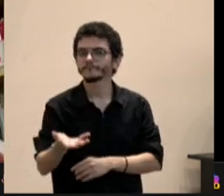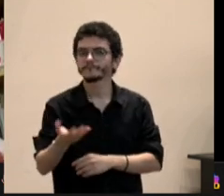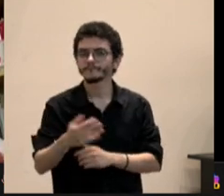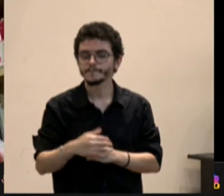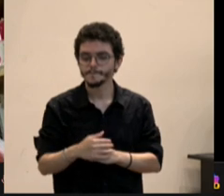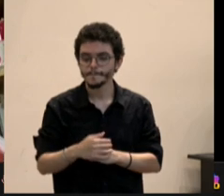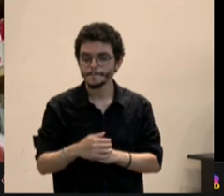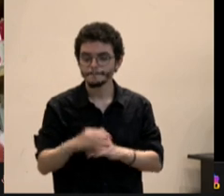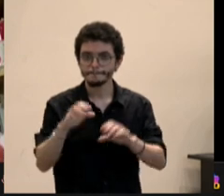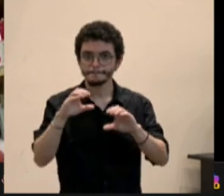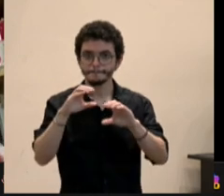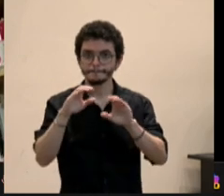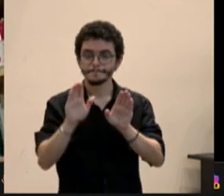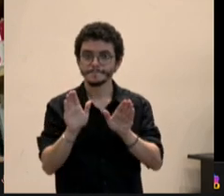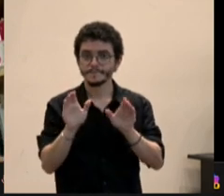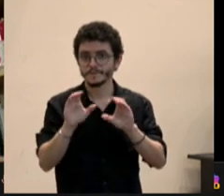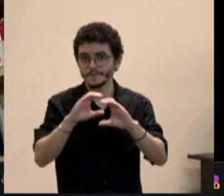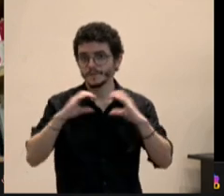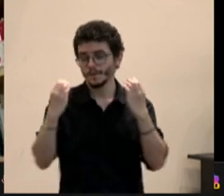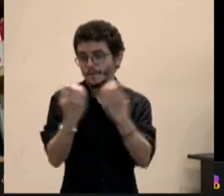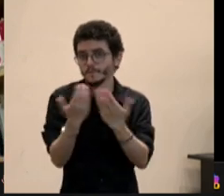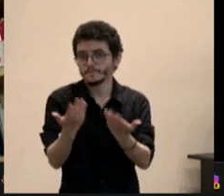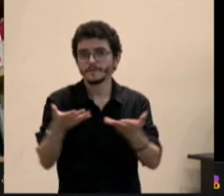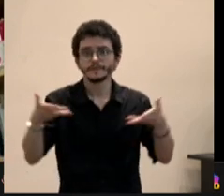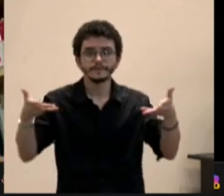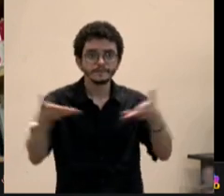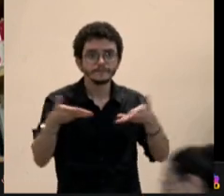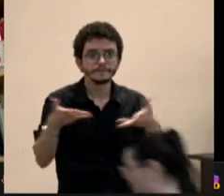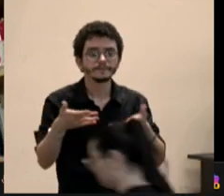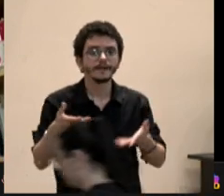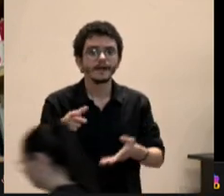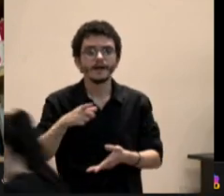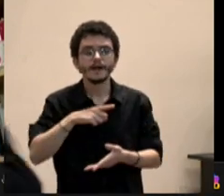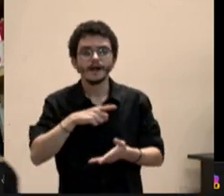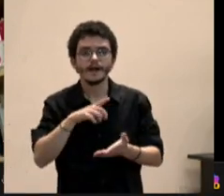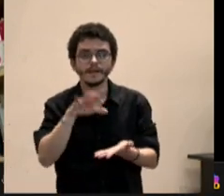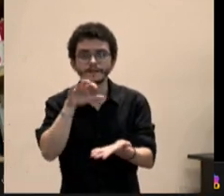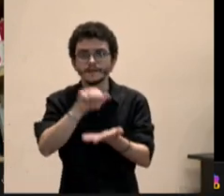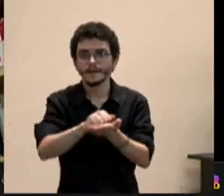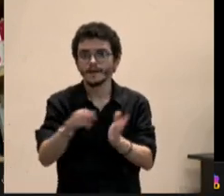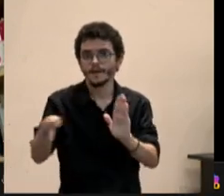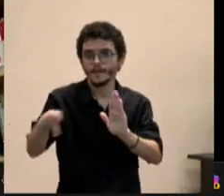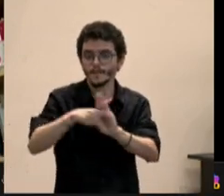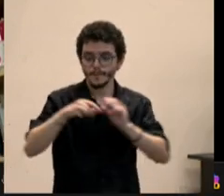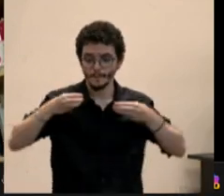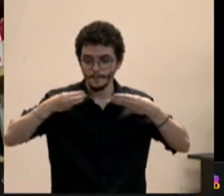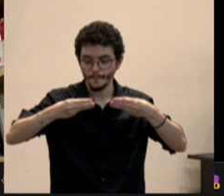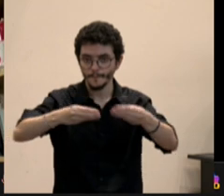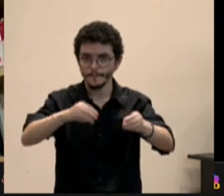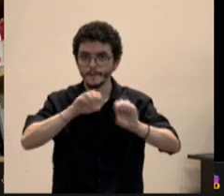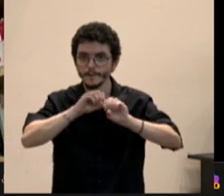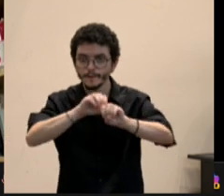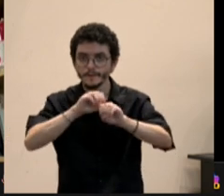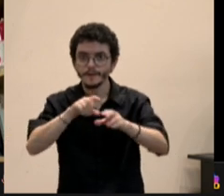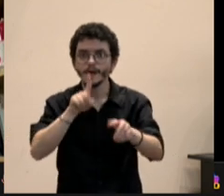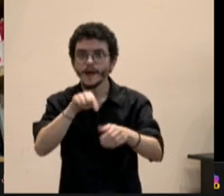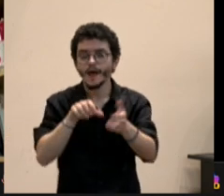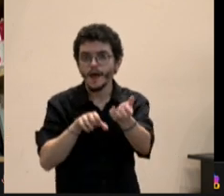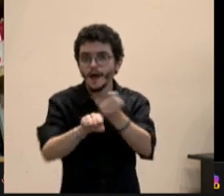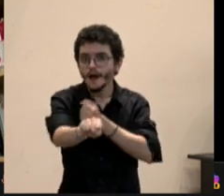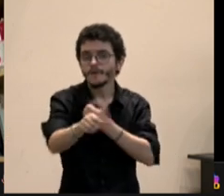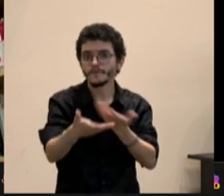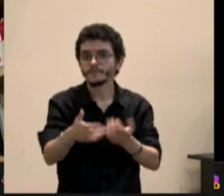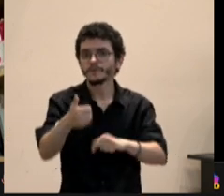da conferência, né, e agora é uma atribuição do Ministério da Educação a elaboração do Plano Nacional de